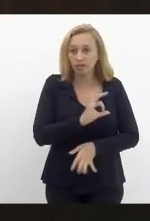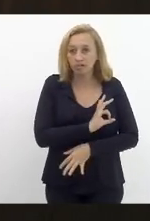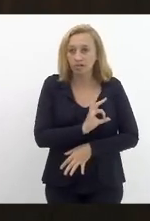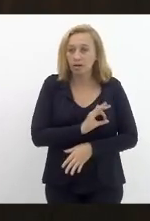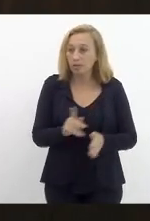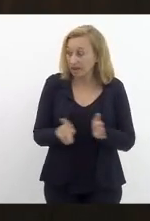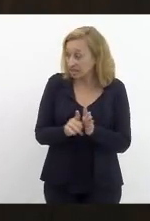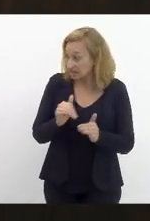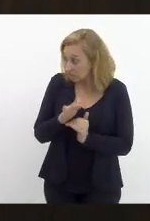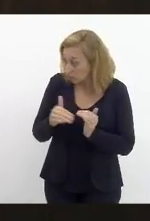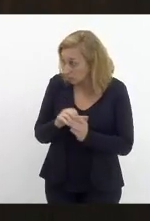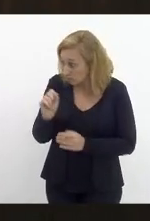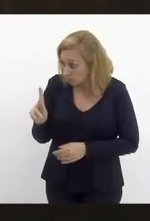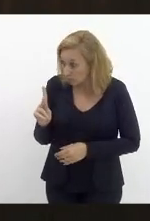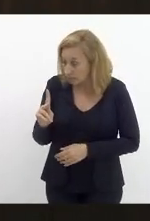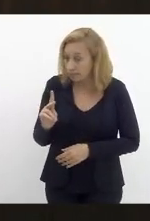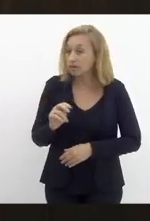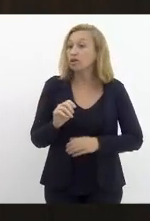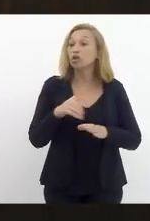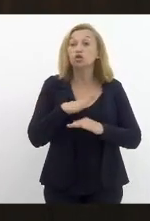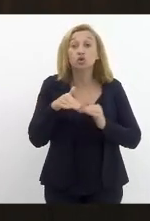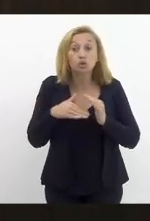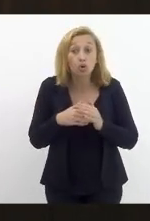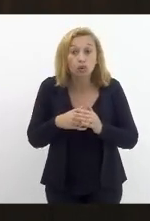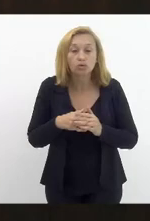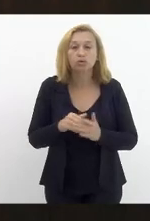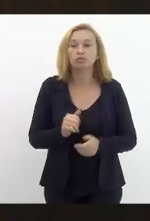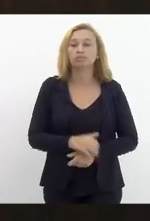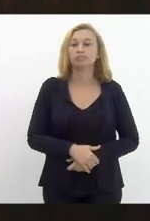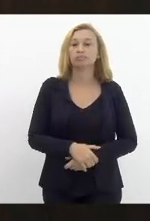tá? Não, mas eu... Todos. Eu entendi. Todos.